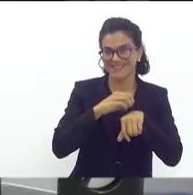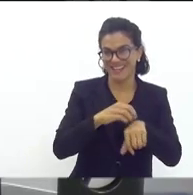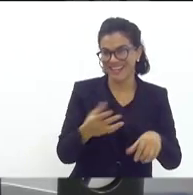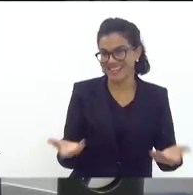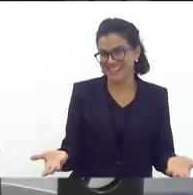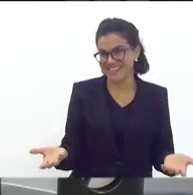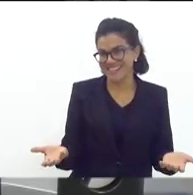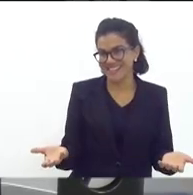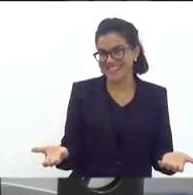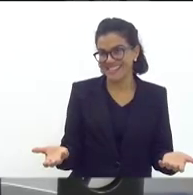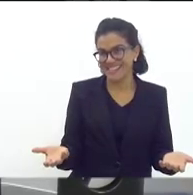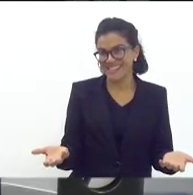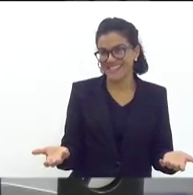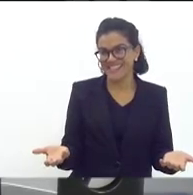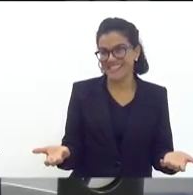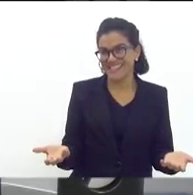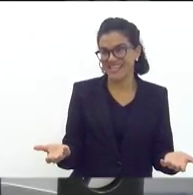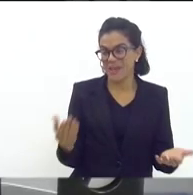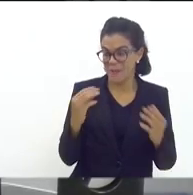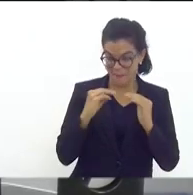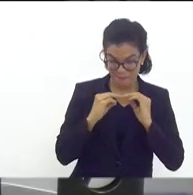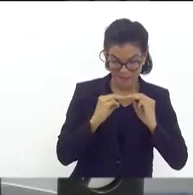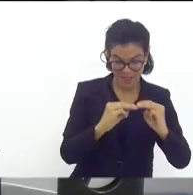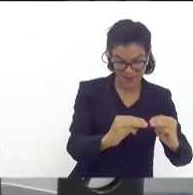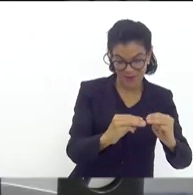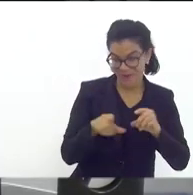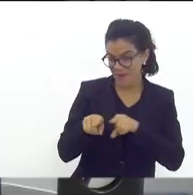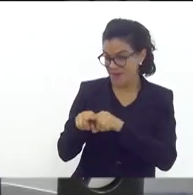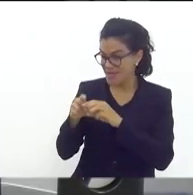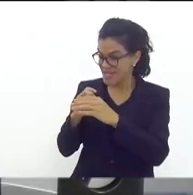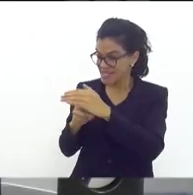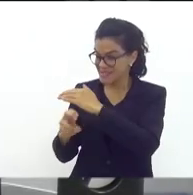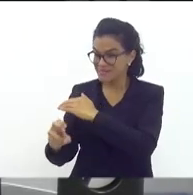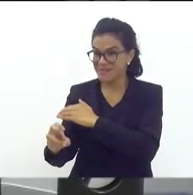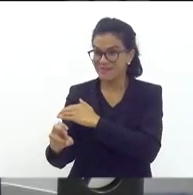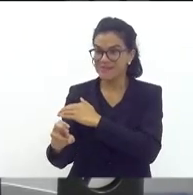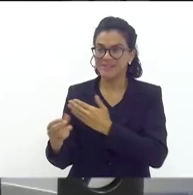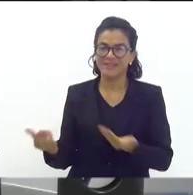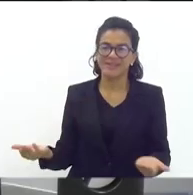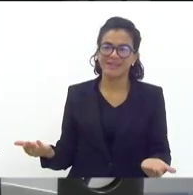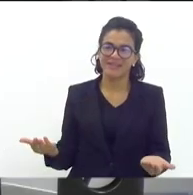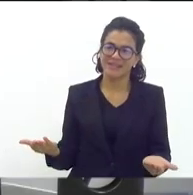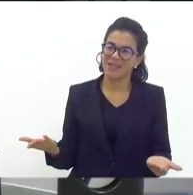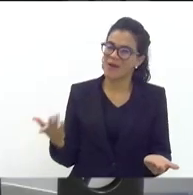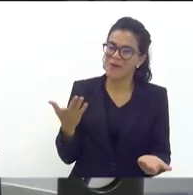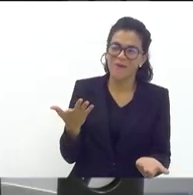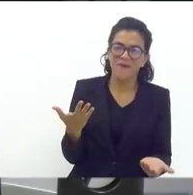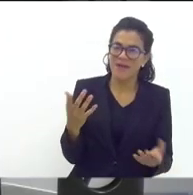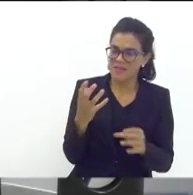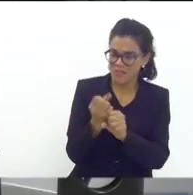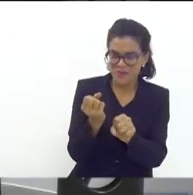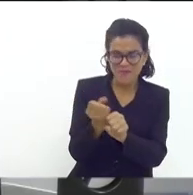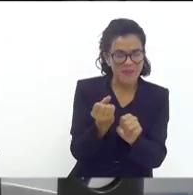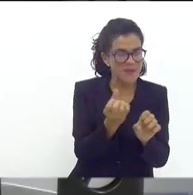incluindo metrô e SuperVia então esses números são absolutamente